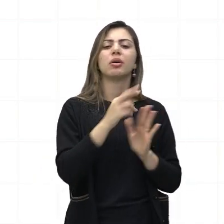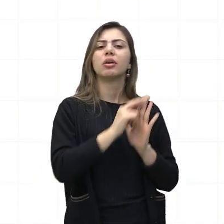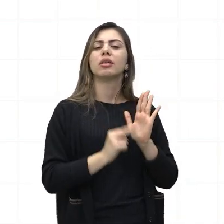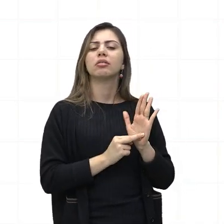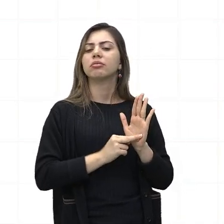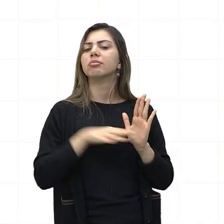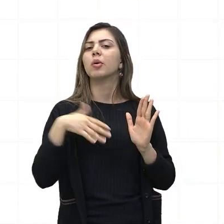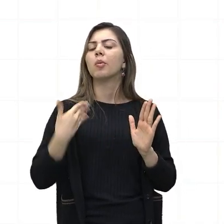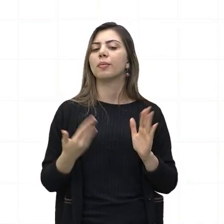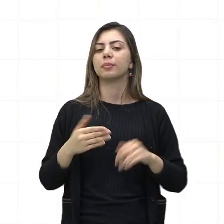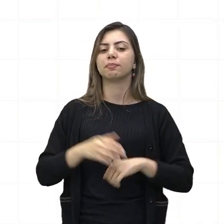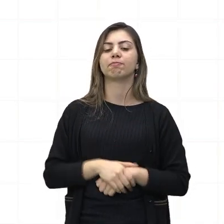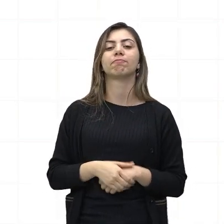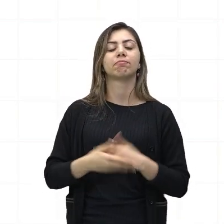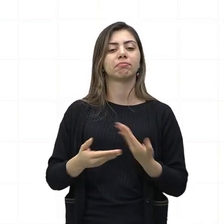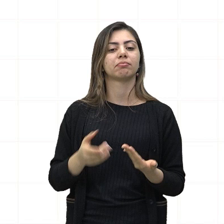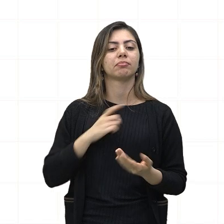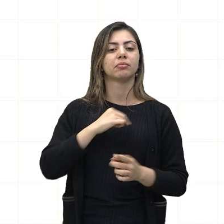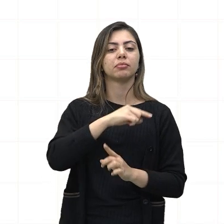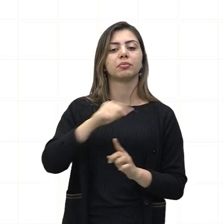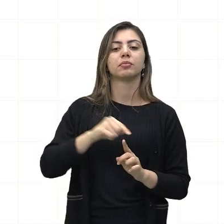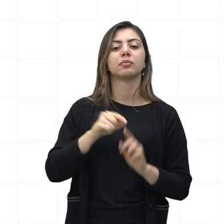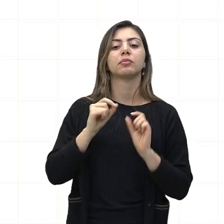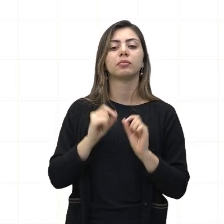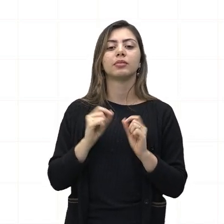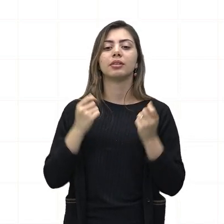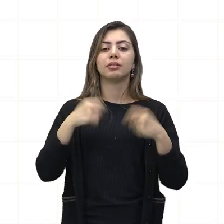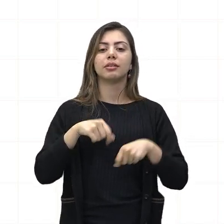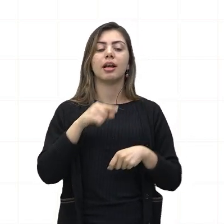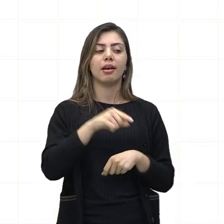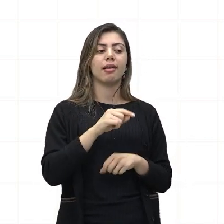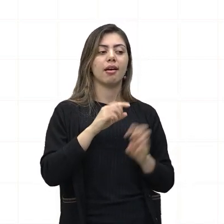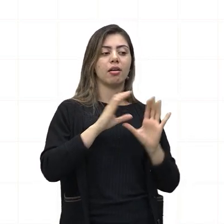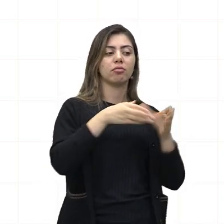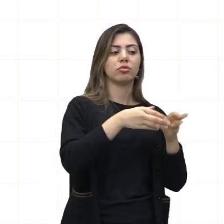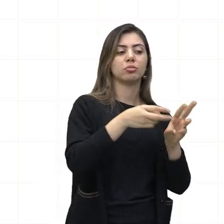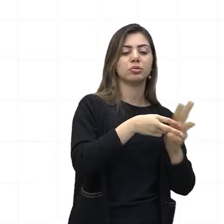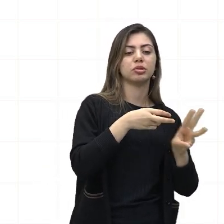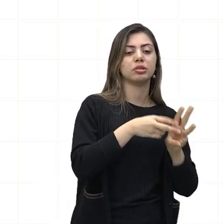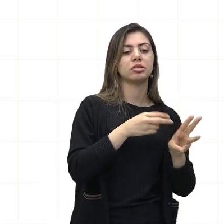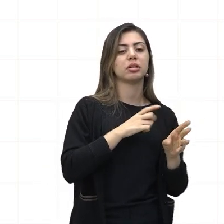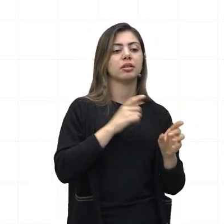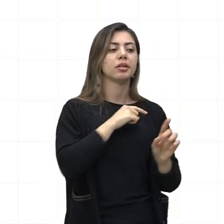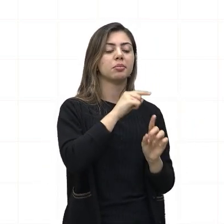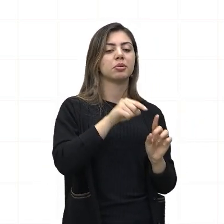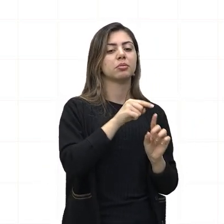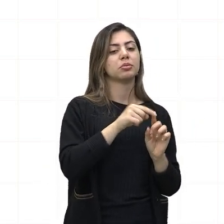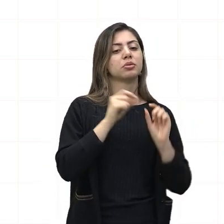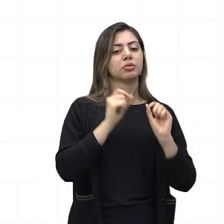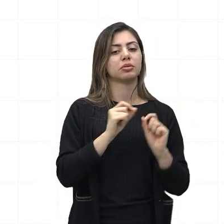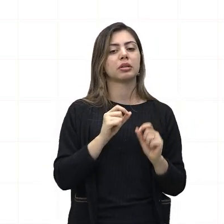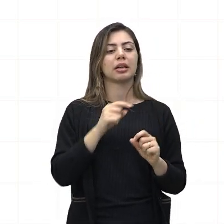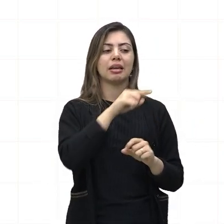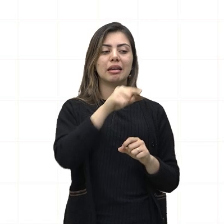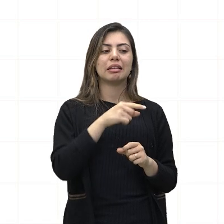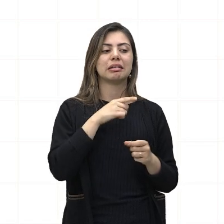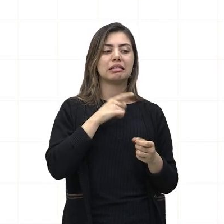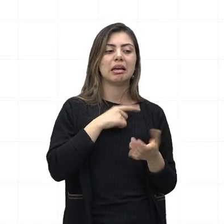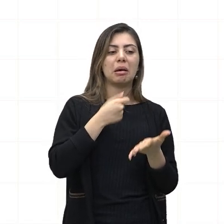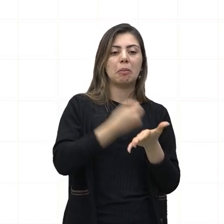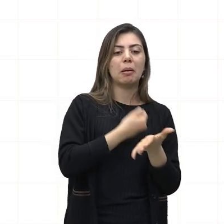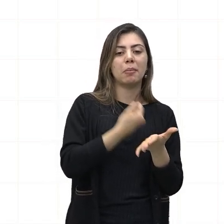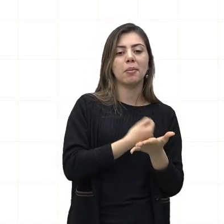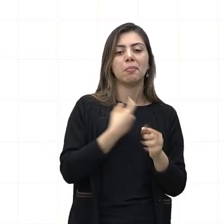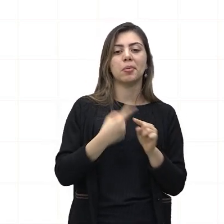missões? Objetivava regular a situação das missões indígenas existentes no Brasil, que se encontravam em declínio após